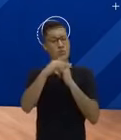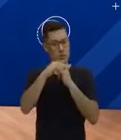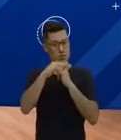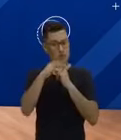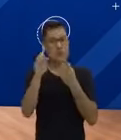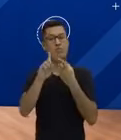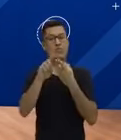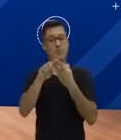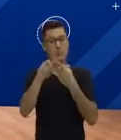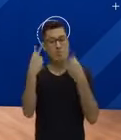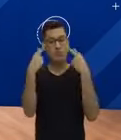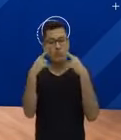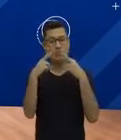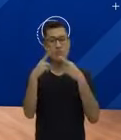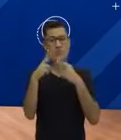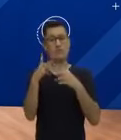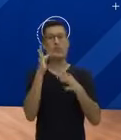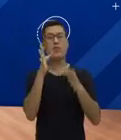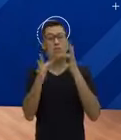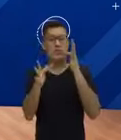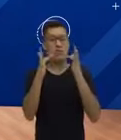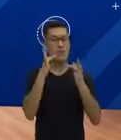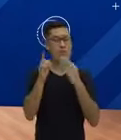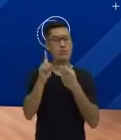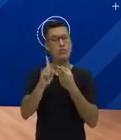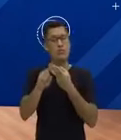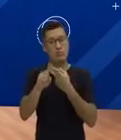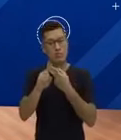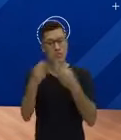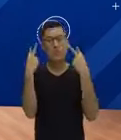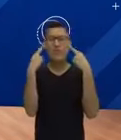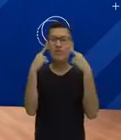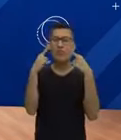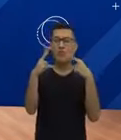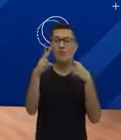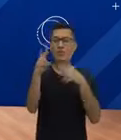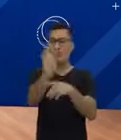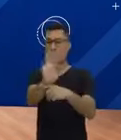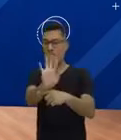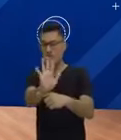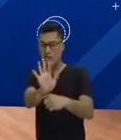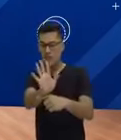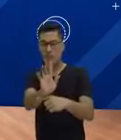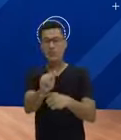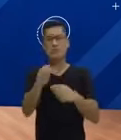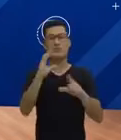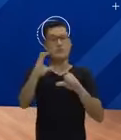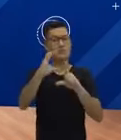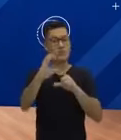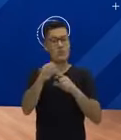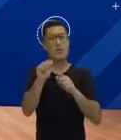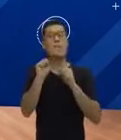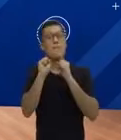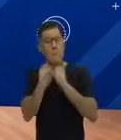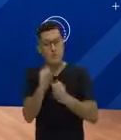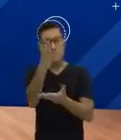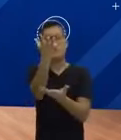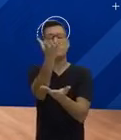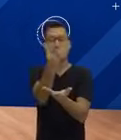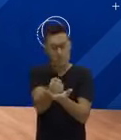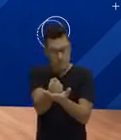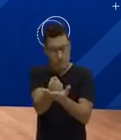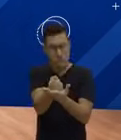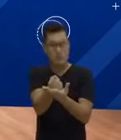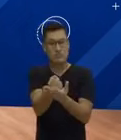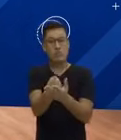você pode acessar o Facebook, você pode estar assistindo a gente ao vivo aqui na TV Cultura, pode baixar o aplicativo e ter